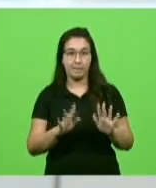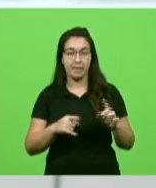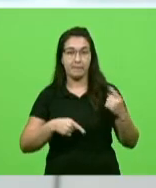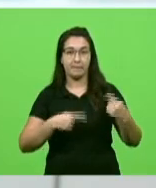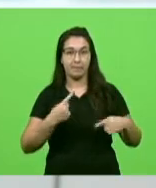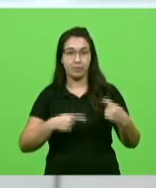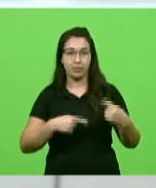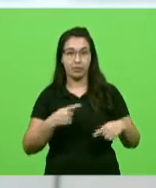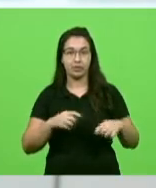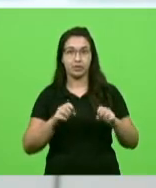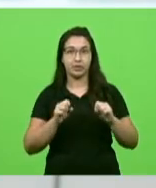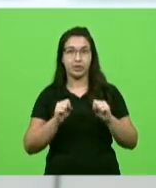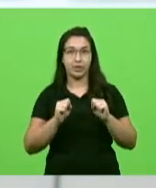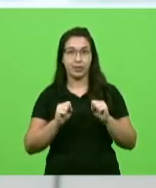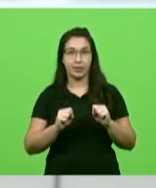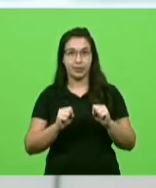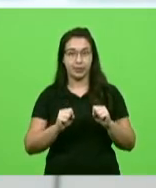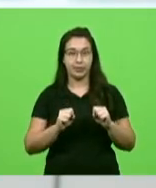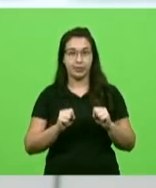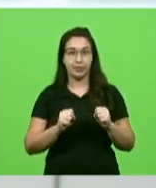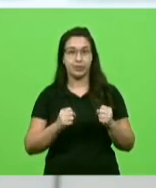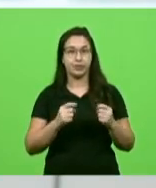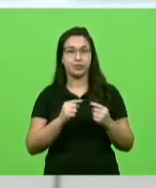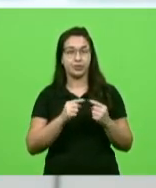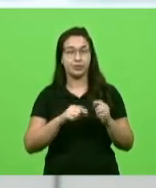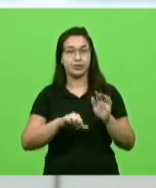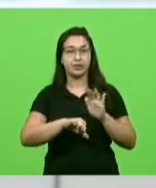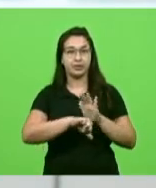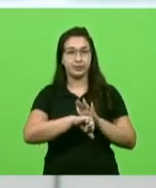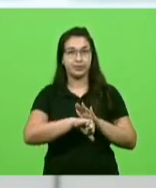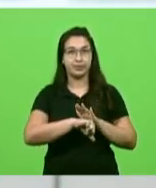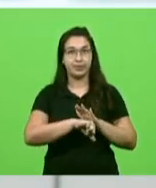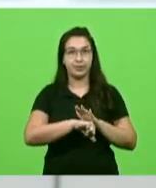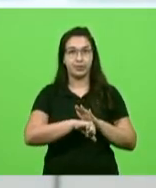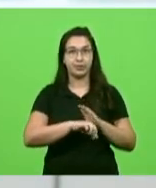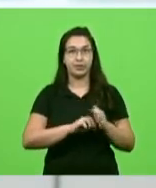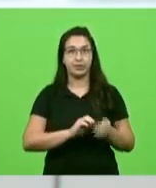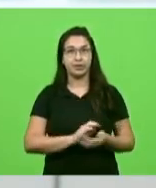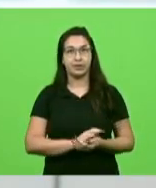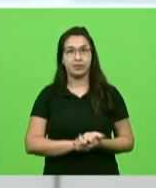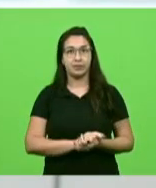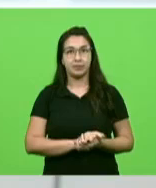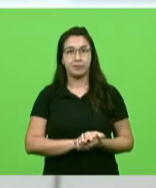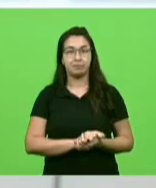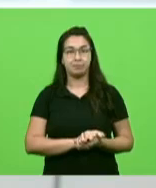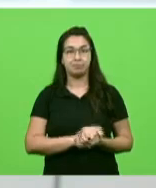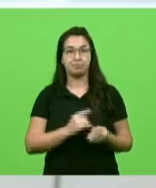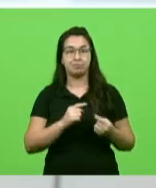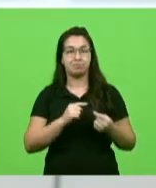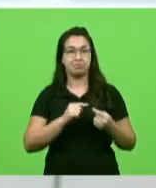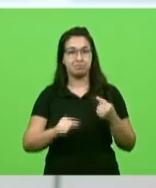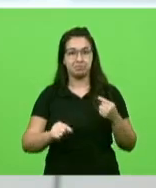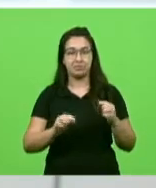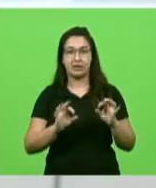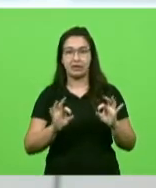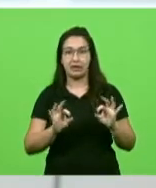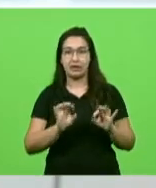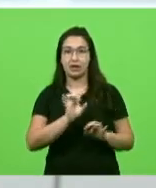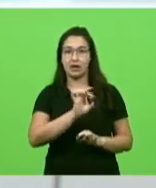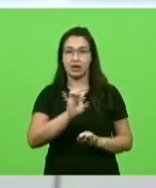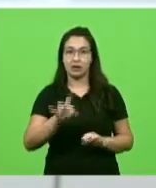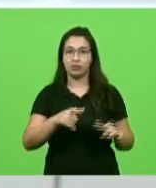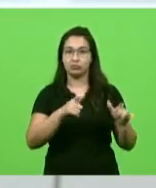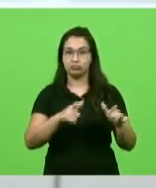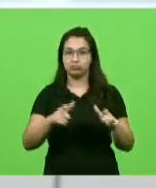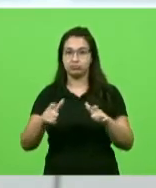justapor-se ações criminais sem litígio sem conflito cada uma em sua esfera